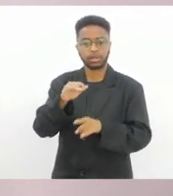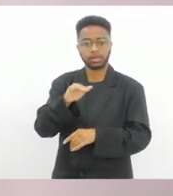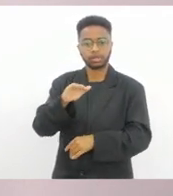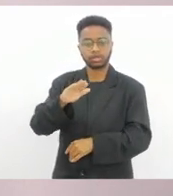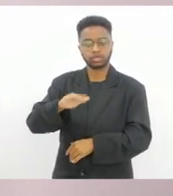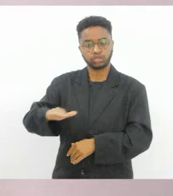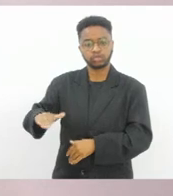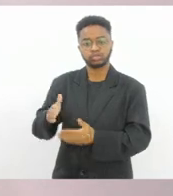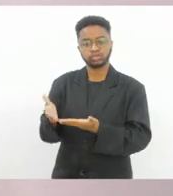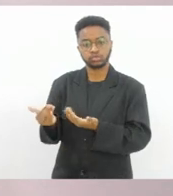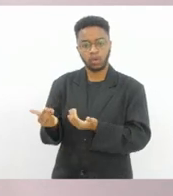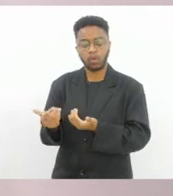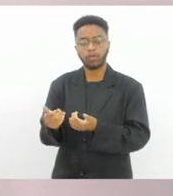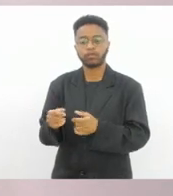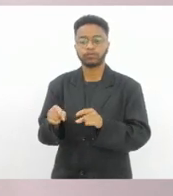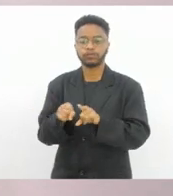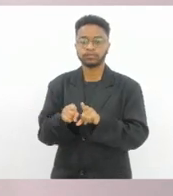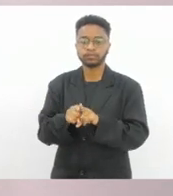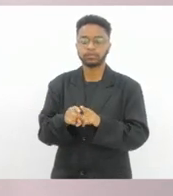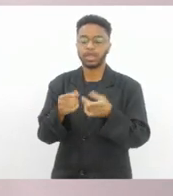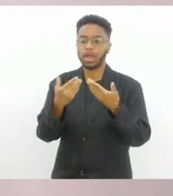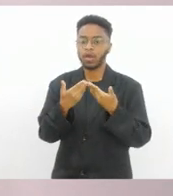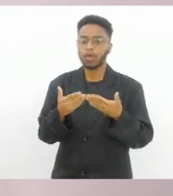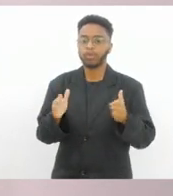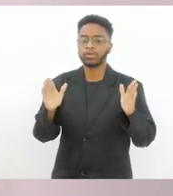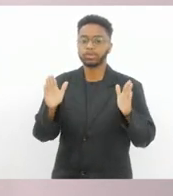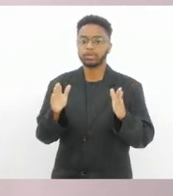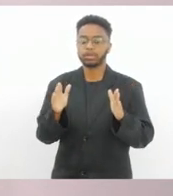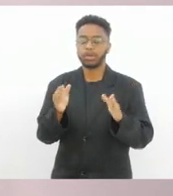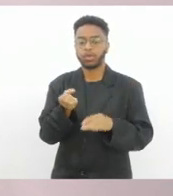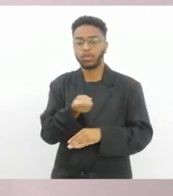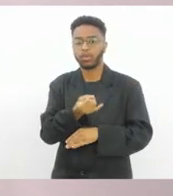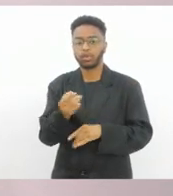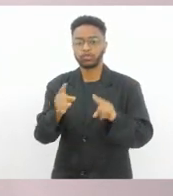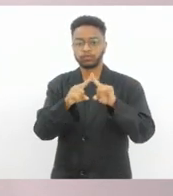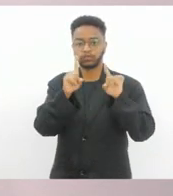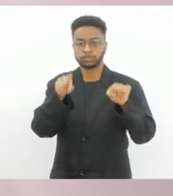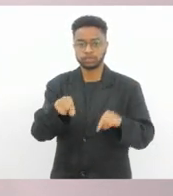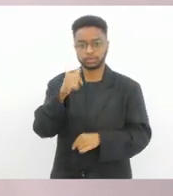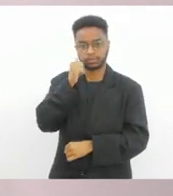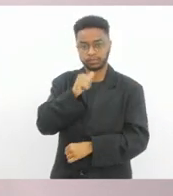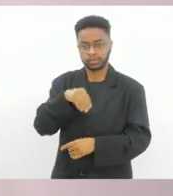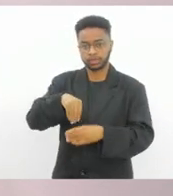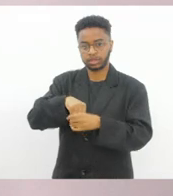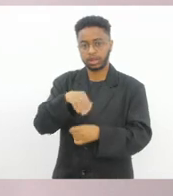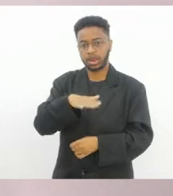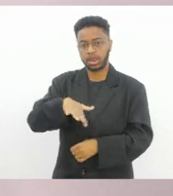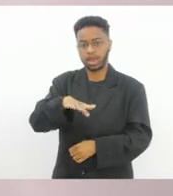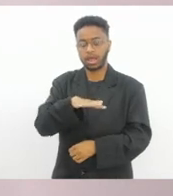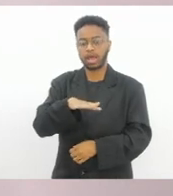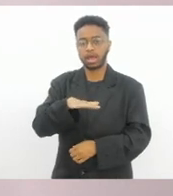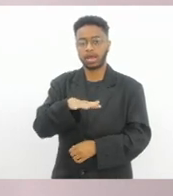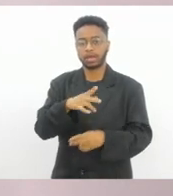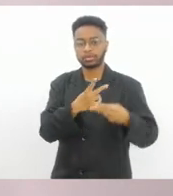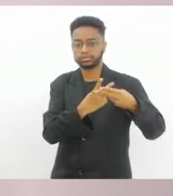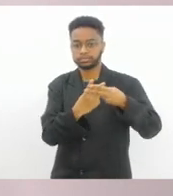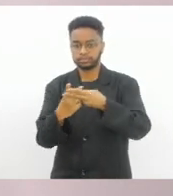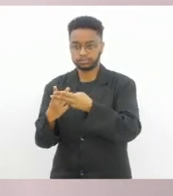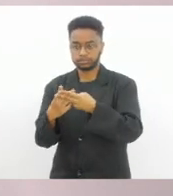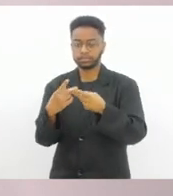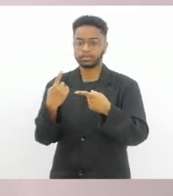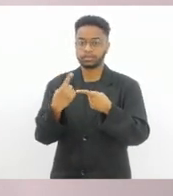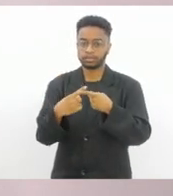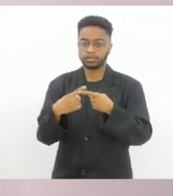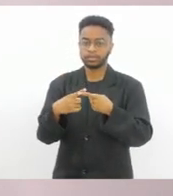colocar também a ampliação do quadro feminino dentro dos espaços de privação de liberdade, em especial